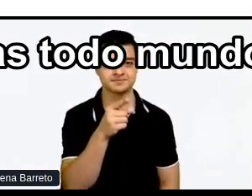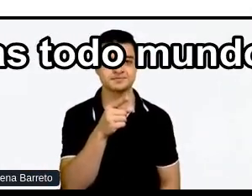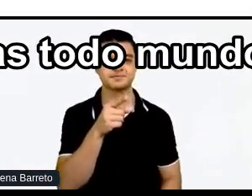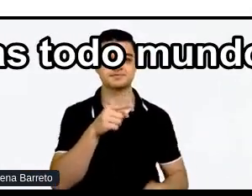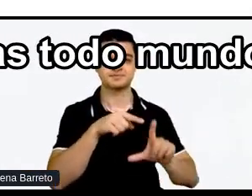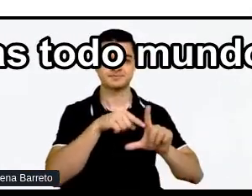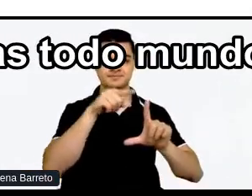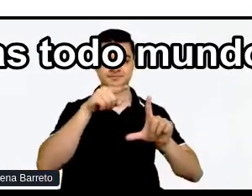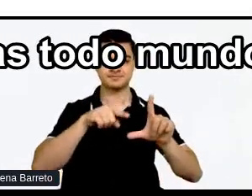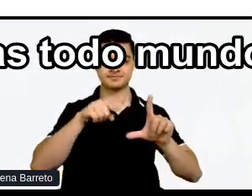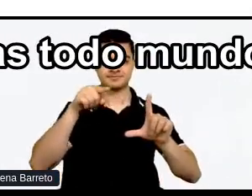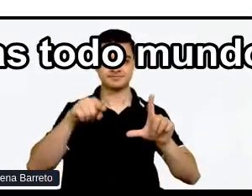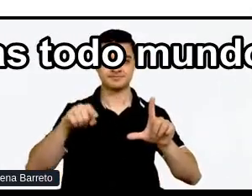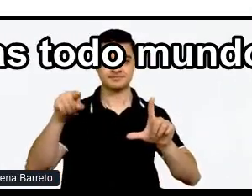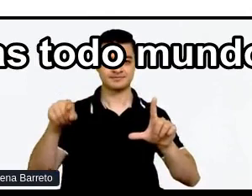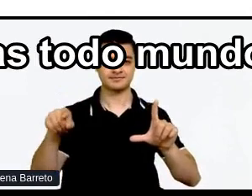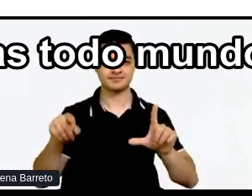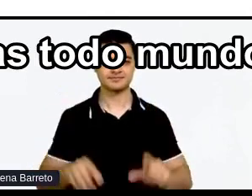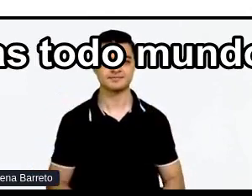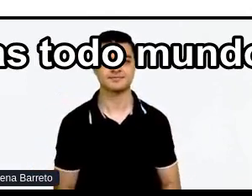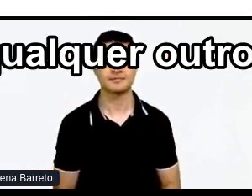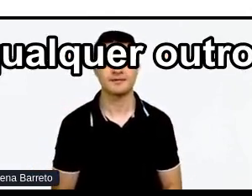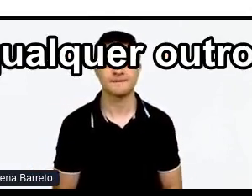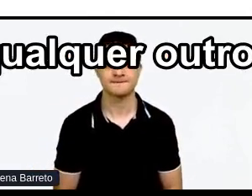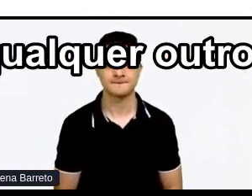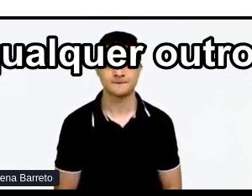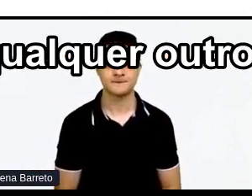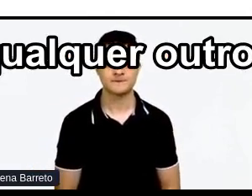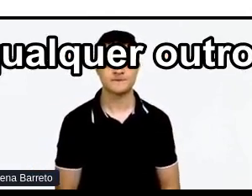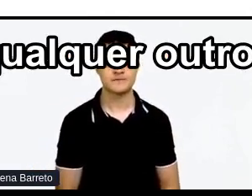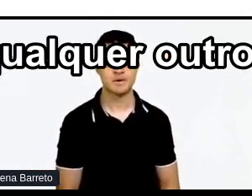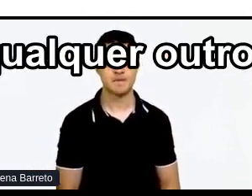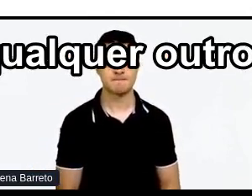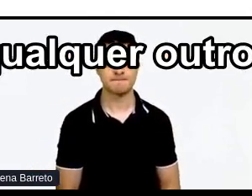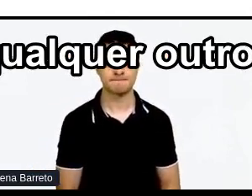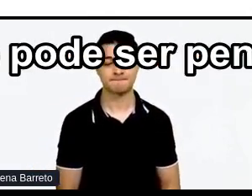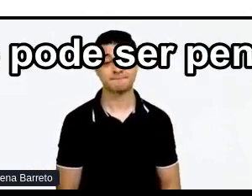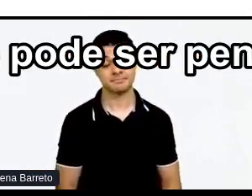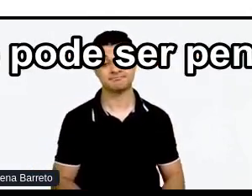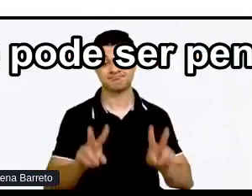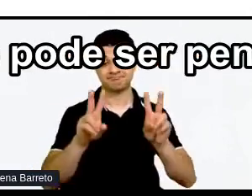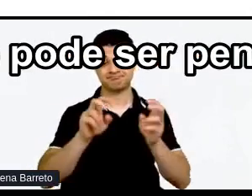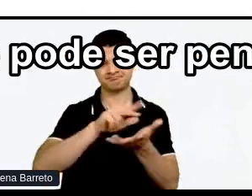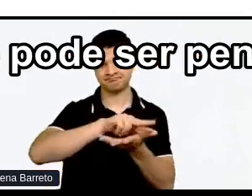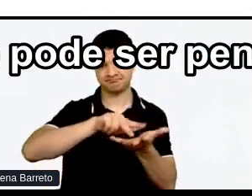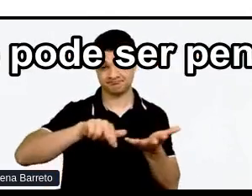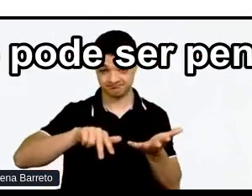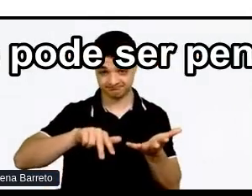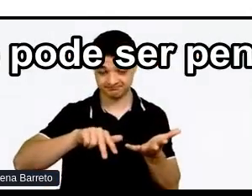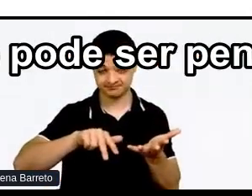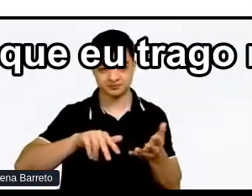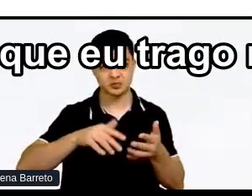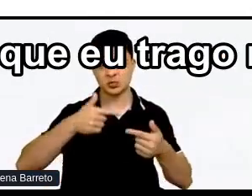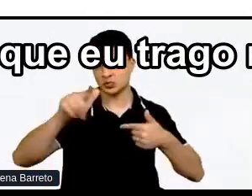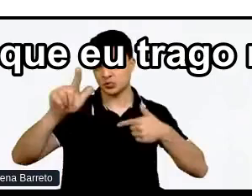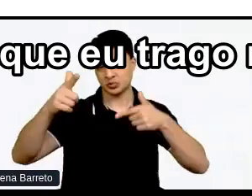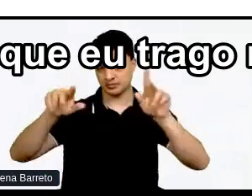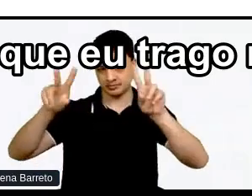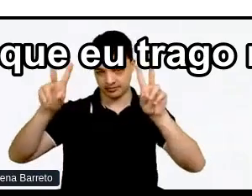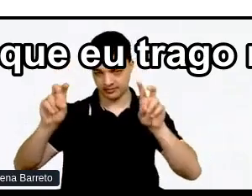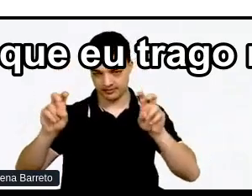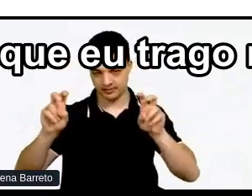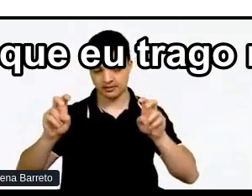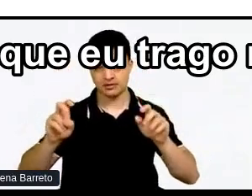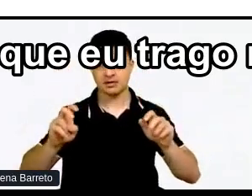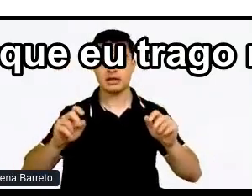muito, mas todo mundo em diversidade ou qualquer outro tema de agilidade, ele pode ser pensador e executor, é